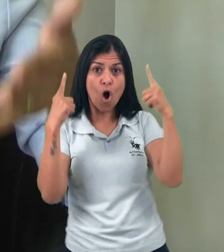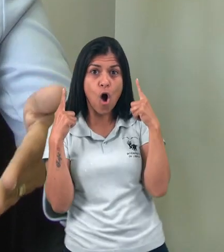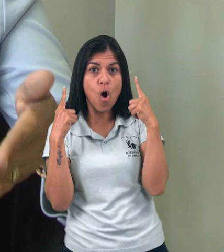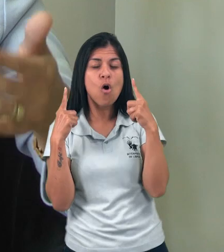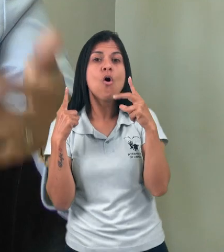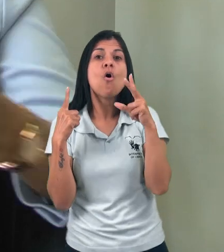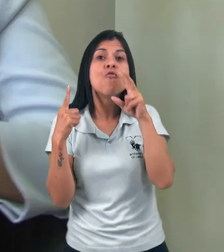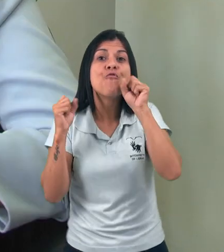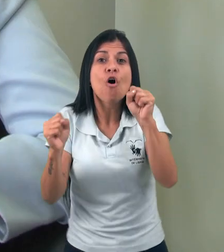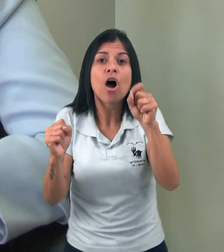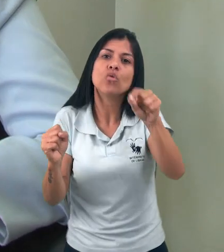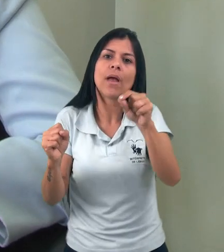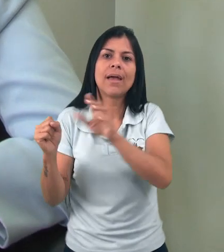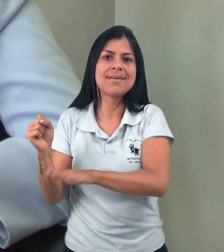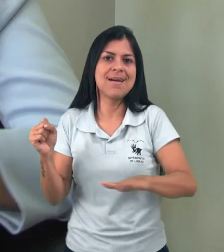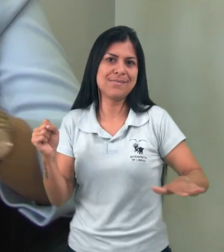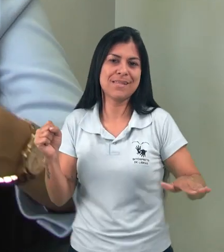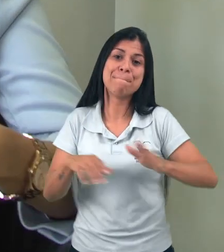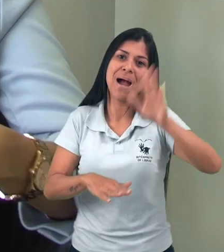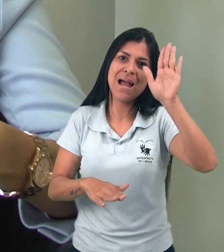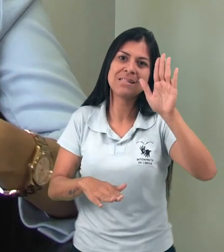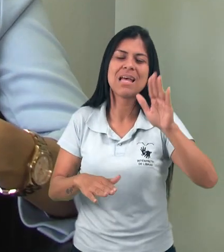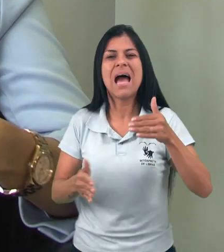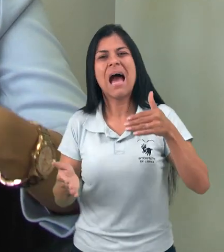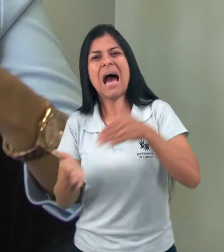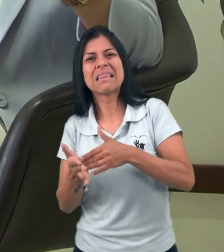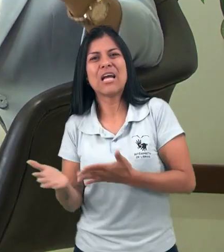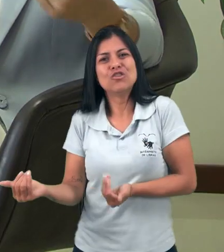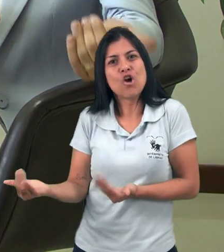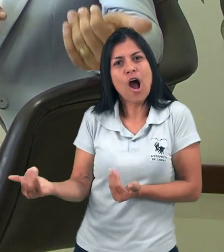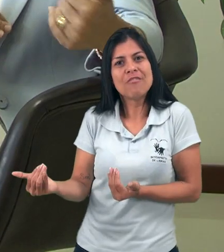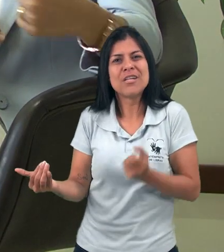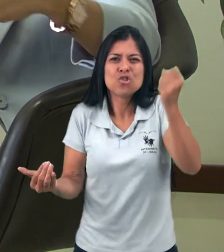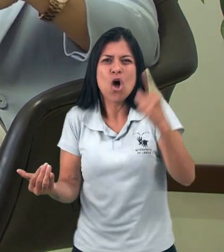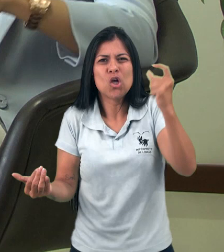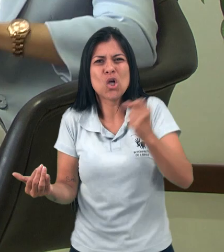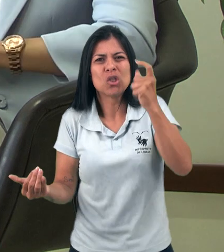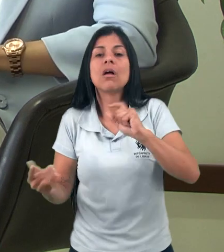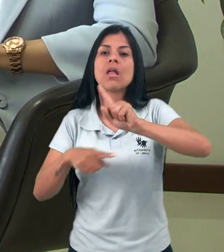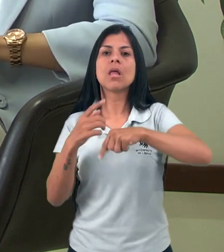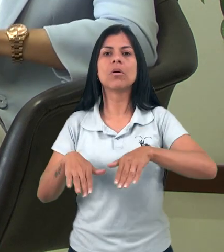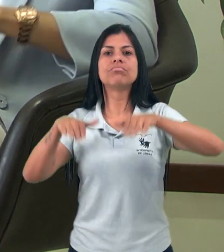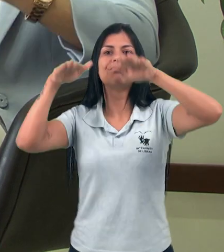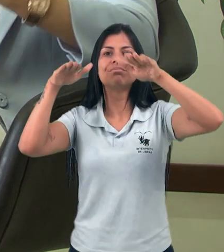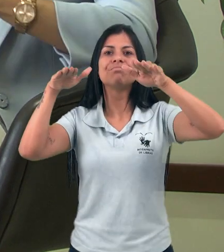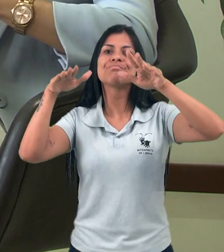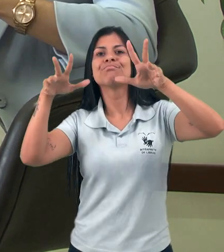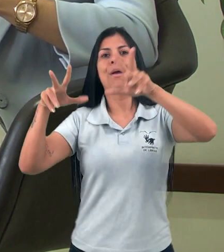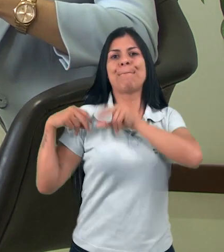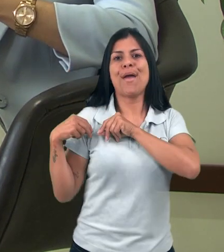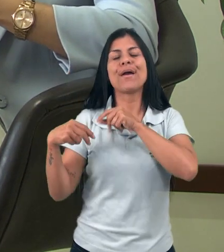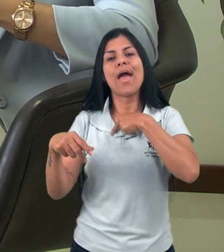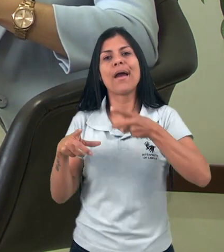gente se expôs ao sol principalmente na primeira infância, até a adolescência. Então, quanto menos sol a gente tomar